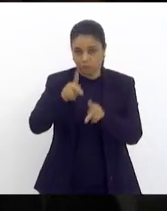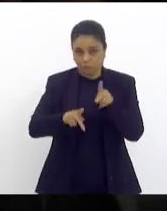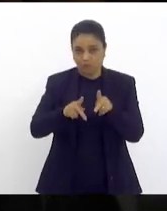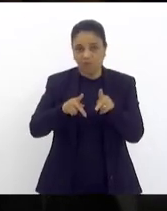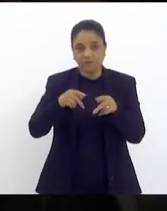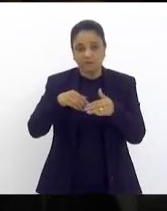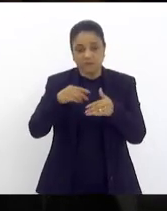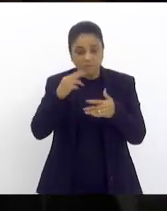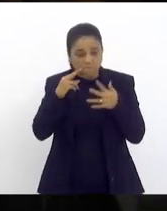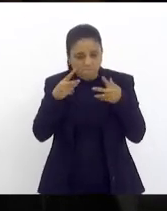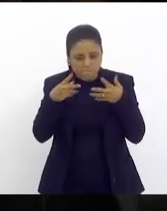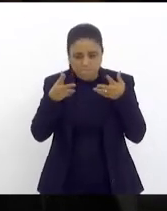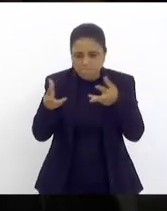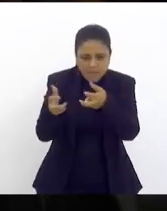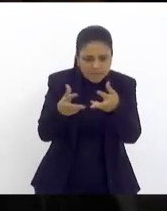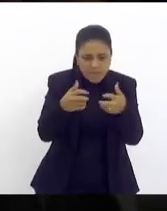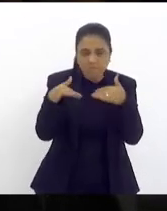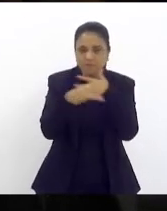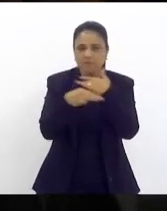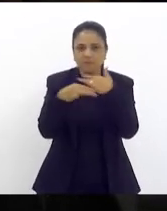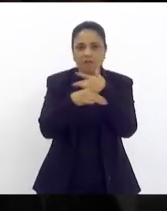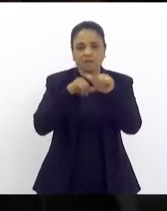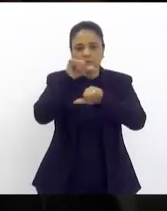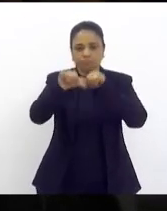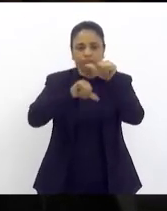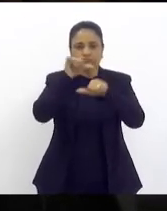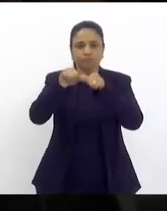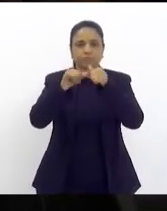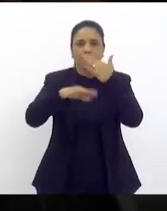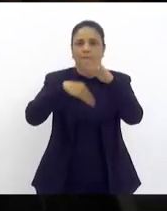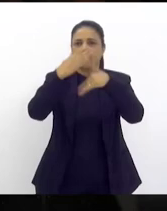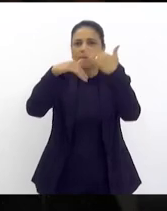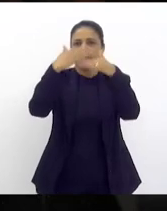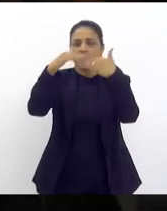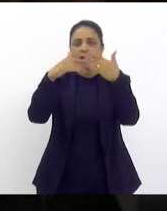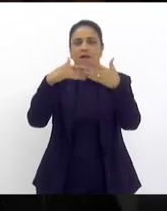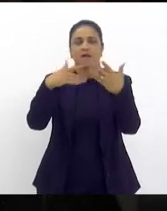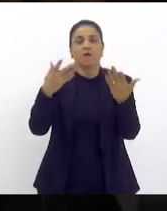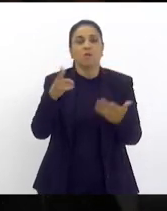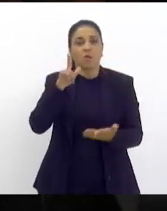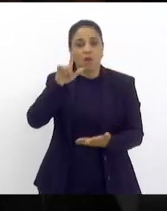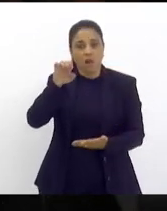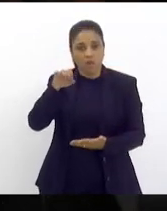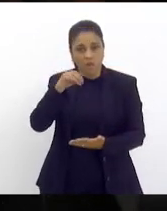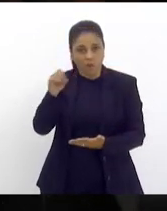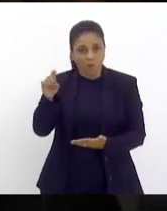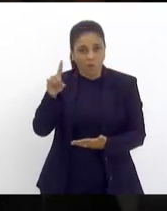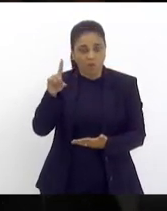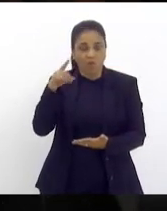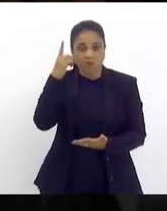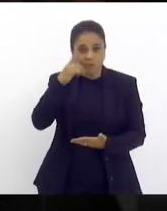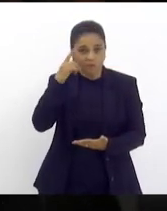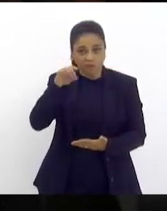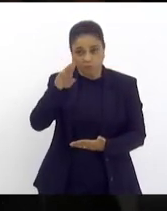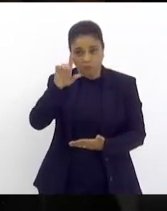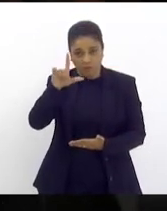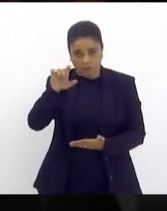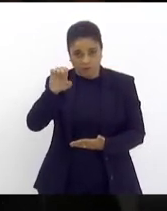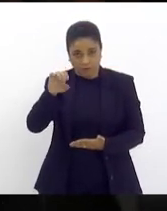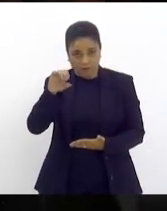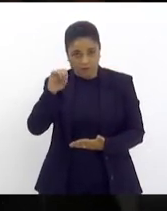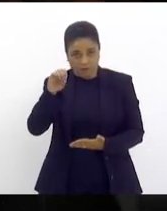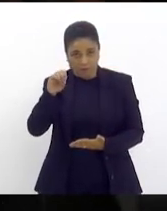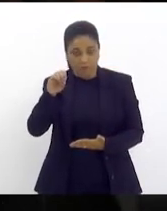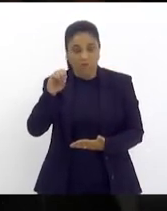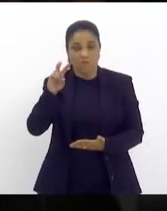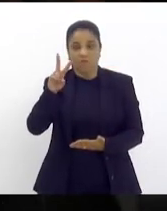Contra dados não tem argumento. Nosso deputado Léo Vieira fez uma rápida leitura, ali não tem nem 5% do que o Rubão